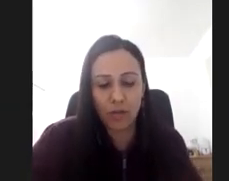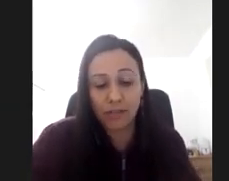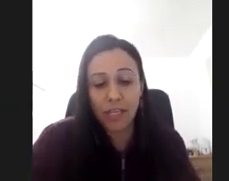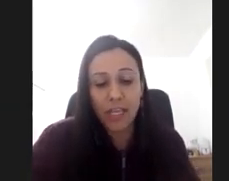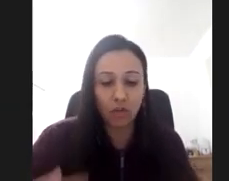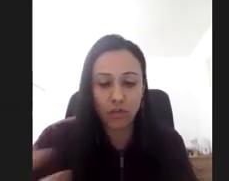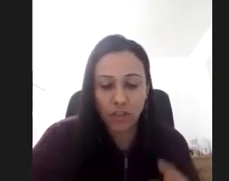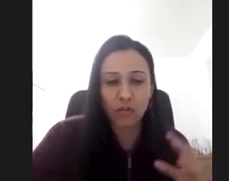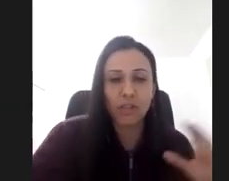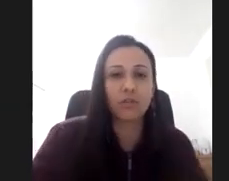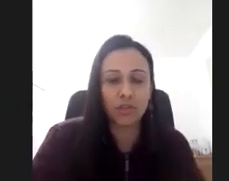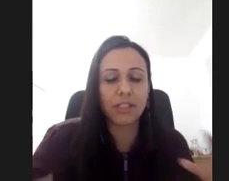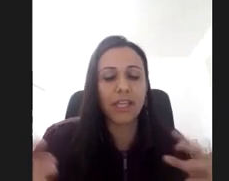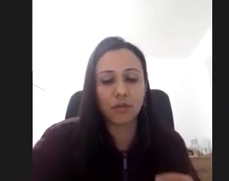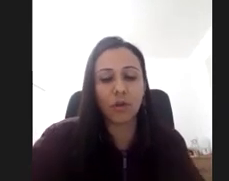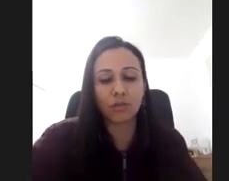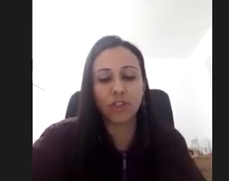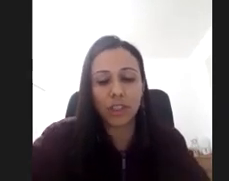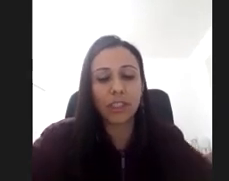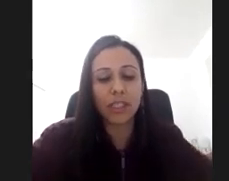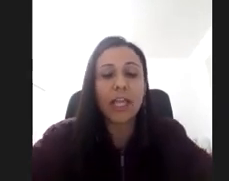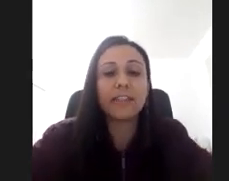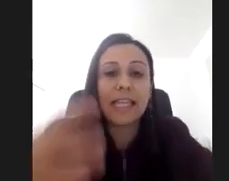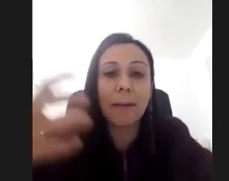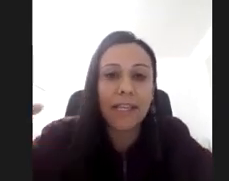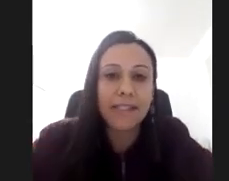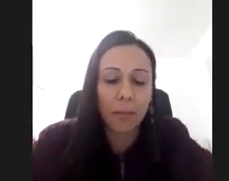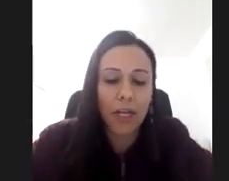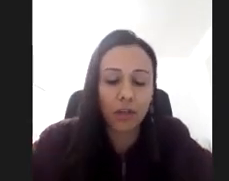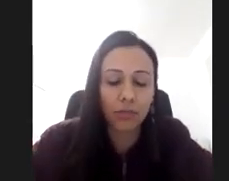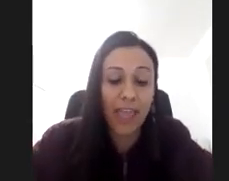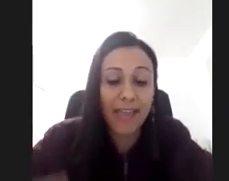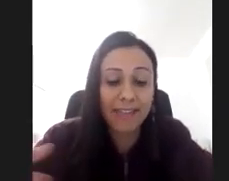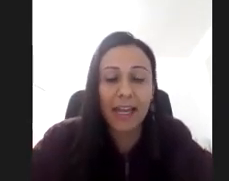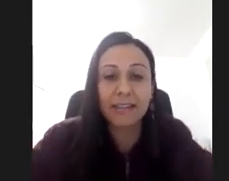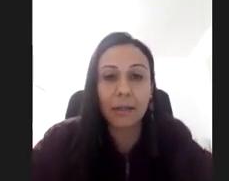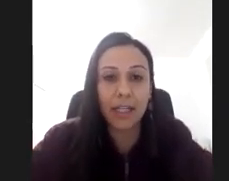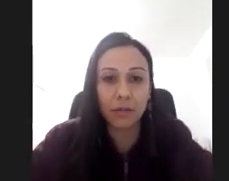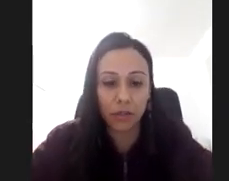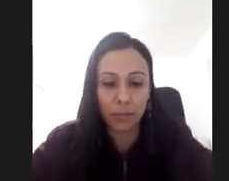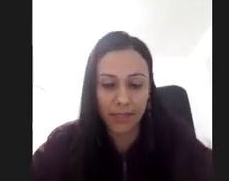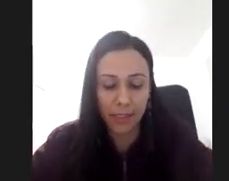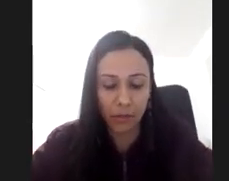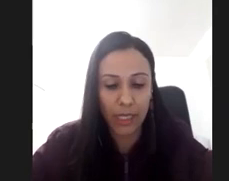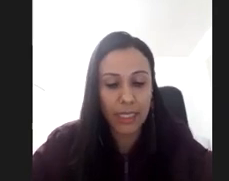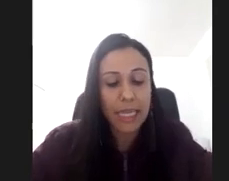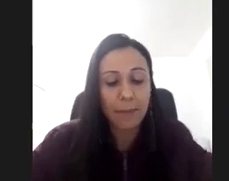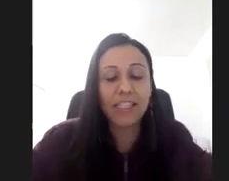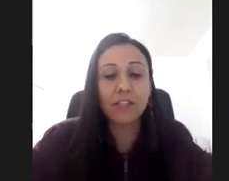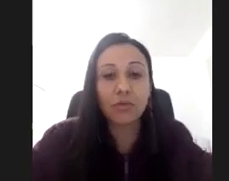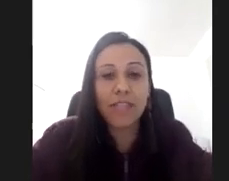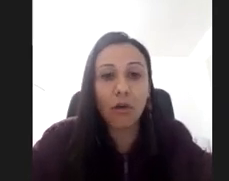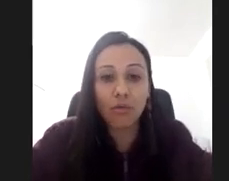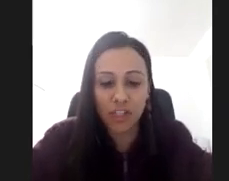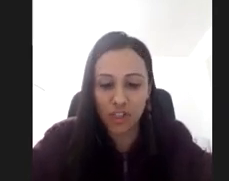as notificações, tanto de acidentes quanto dessa apreensão melhor do que é essa classe trabalhadora no Brasil, né? Mas